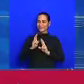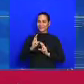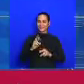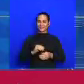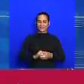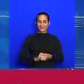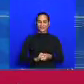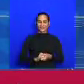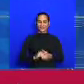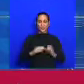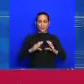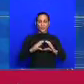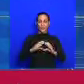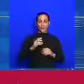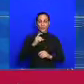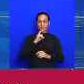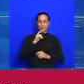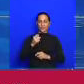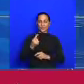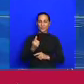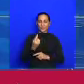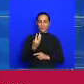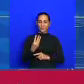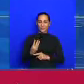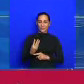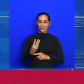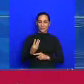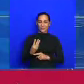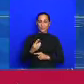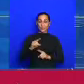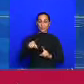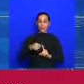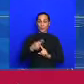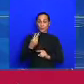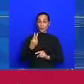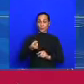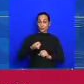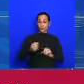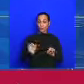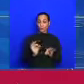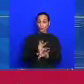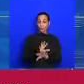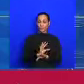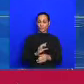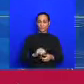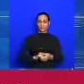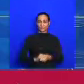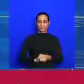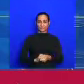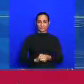torcida. 13, bola verde. Mais 2 dezenas.